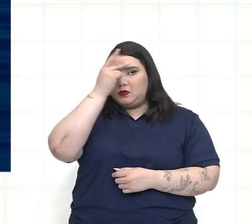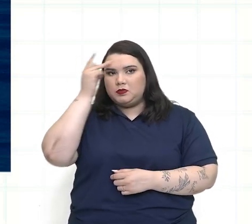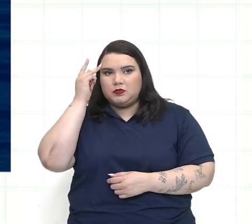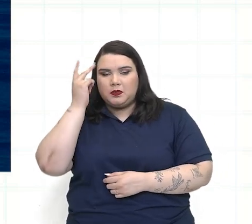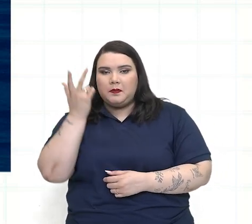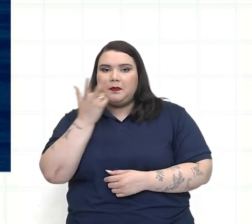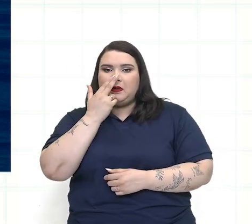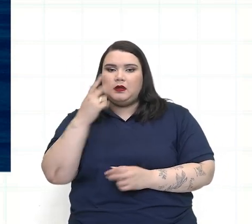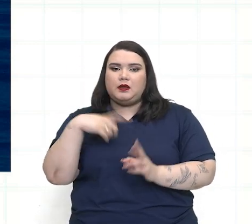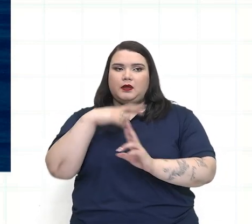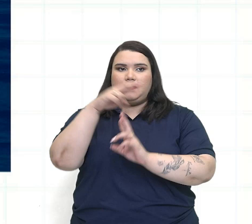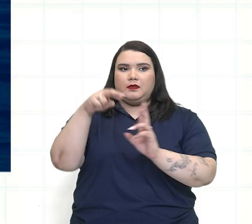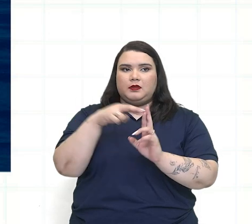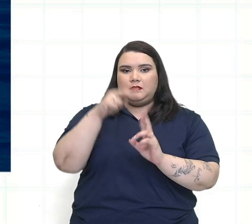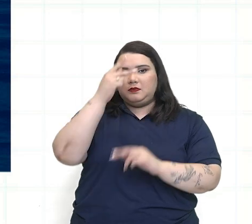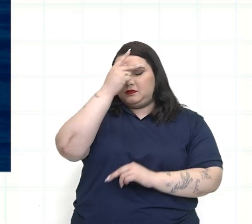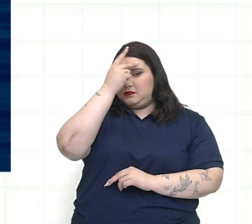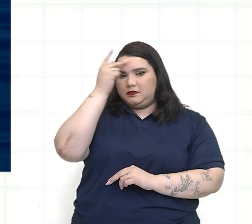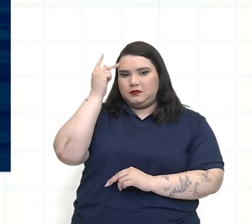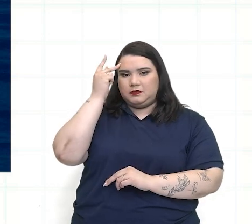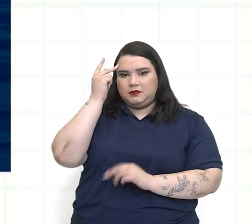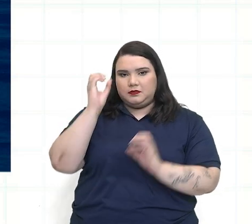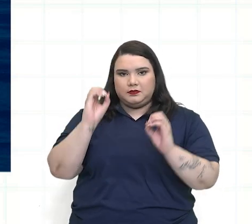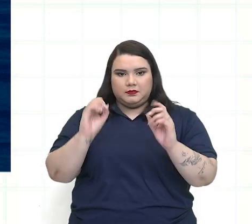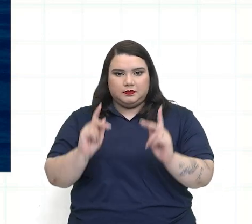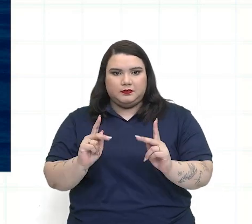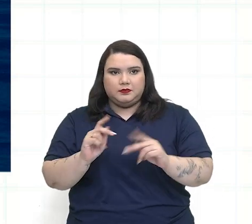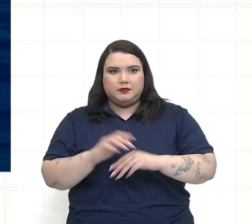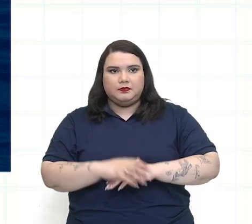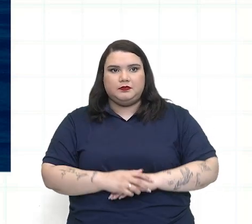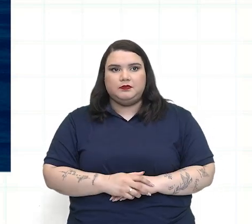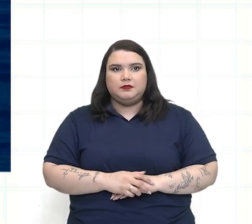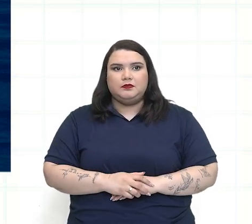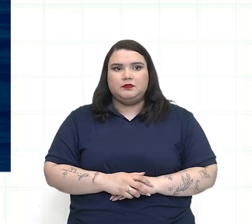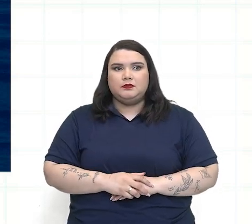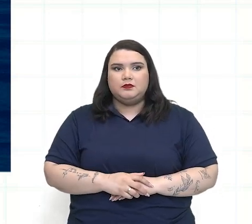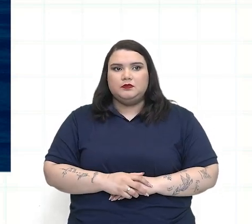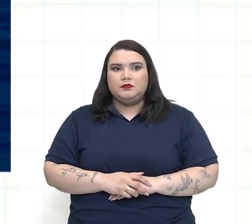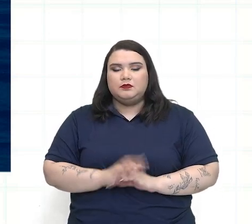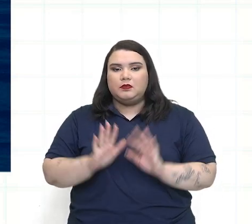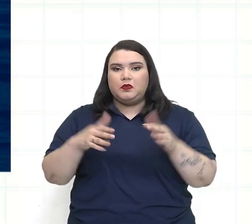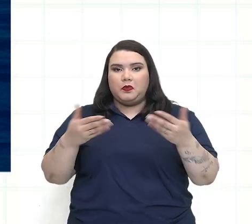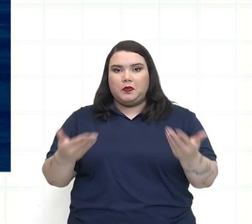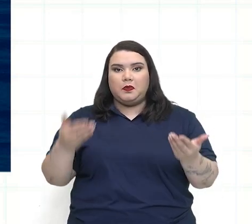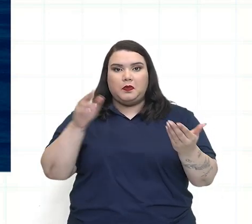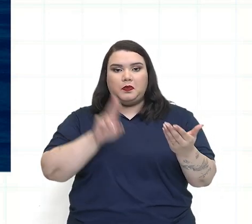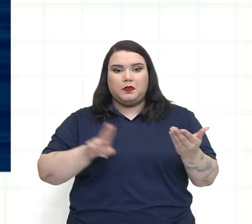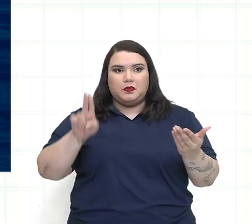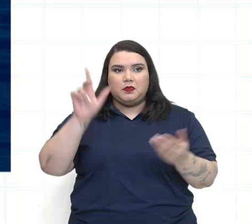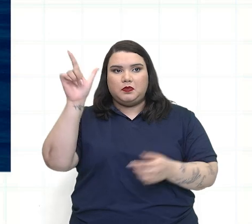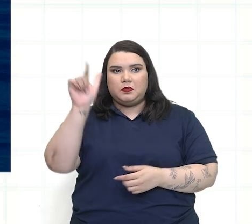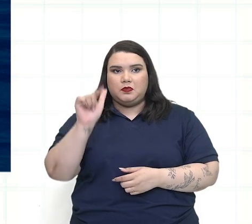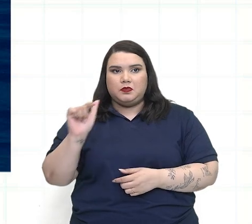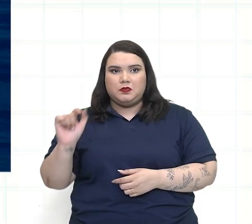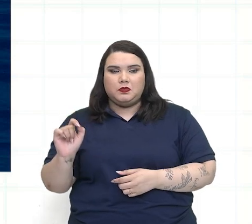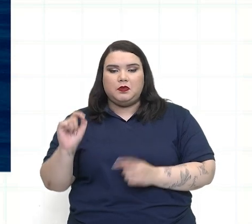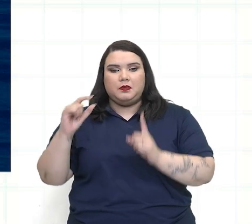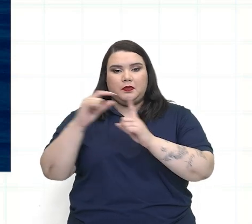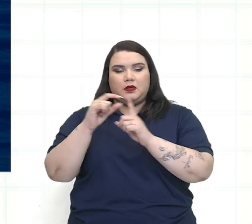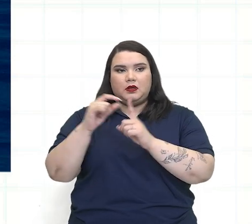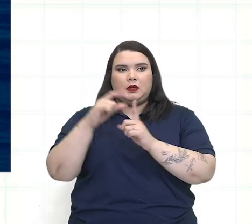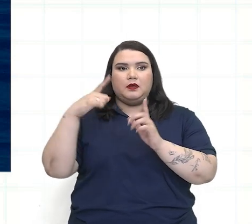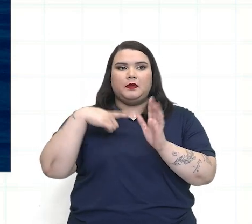uma referência a uma pessoa, não é verdade? Então, ele usou a lua como uma palavra